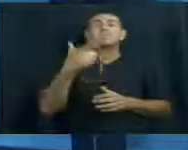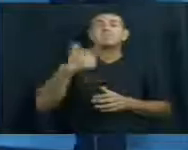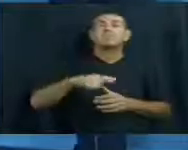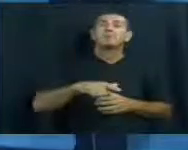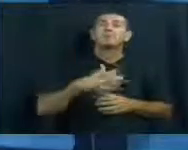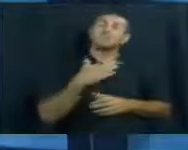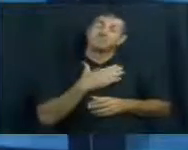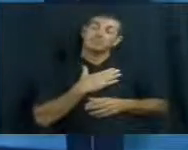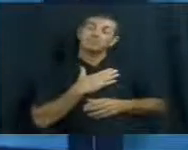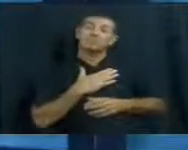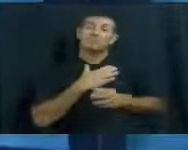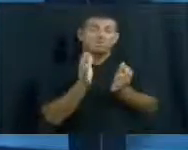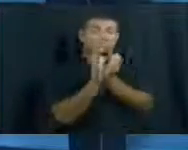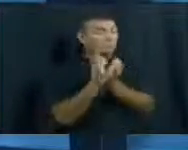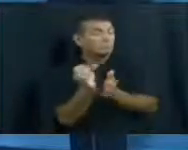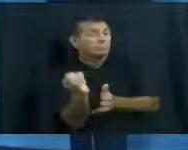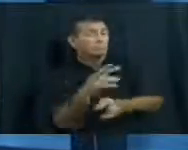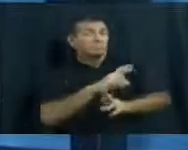horas, né? De